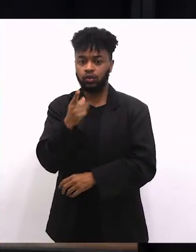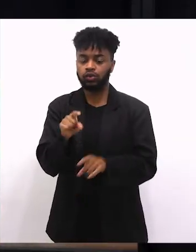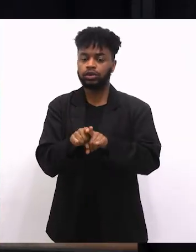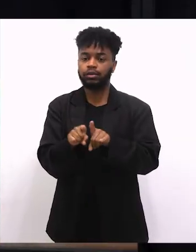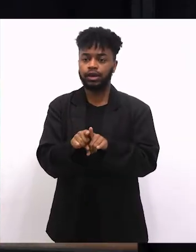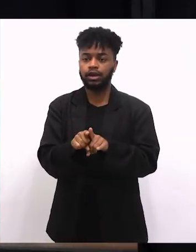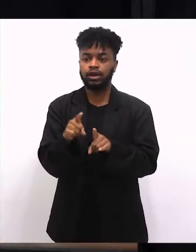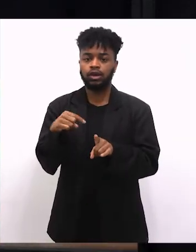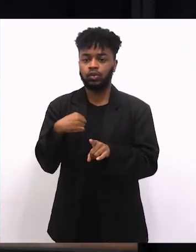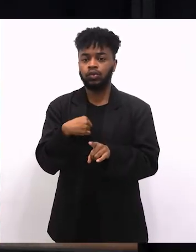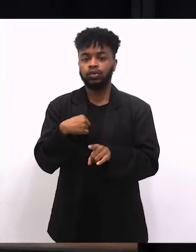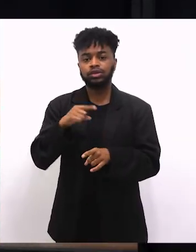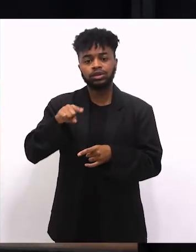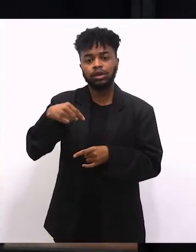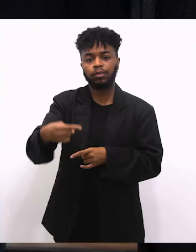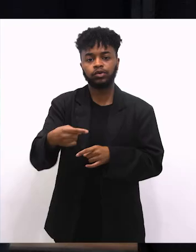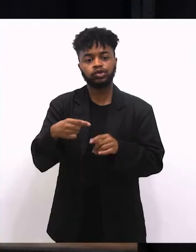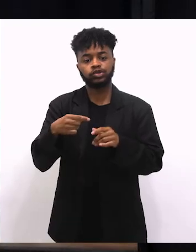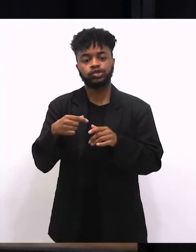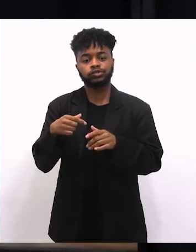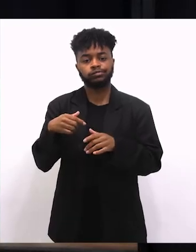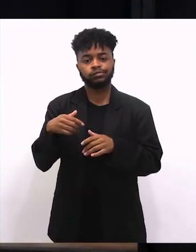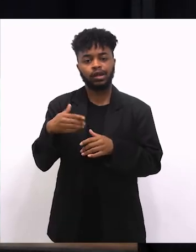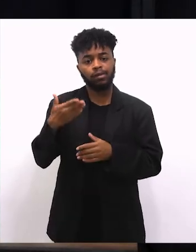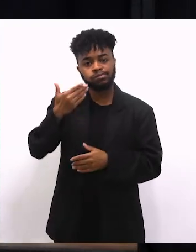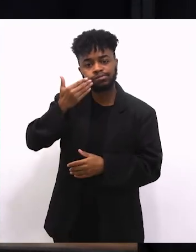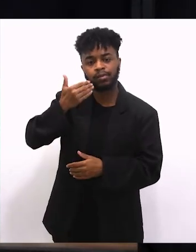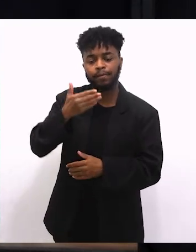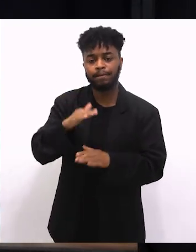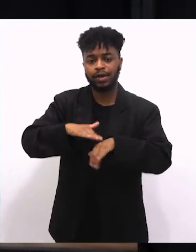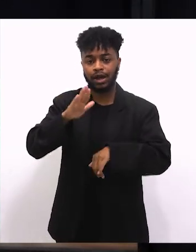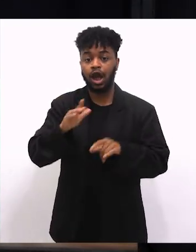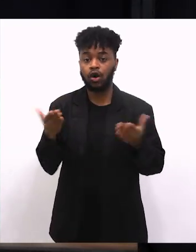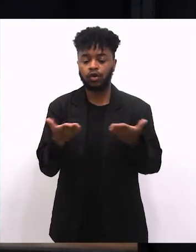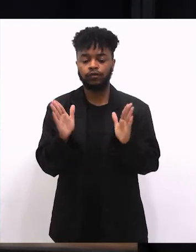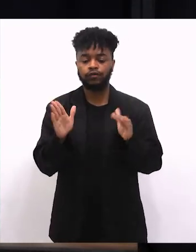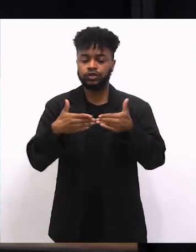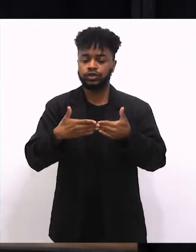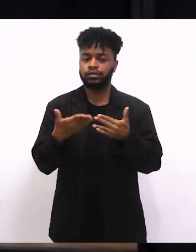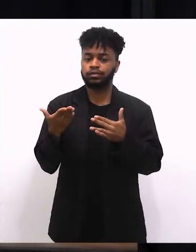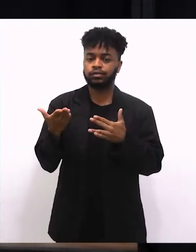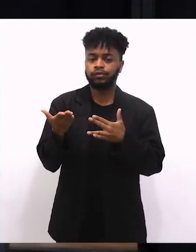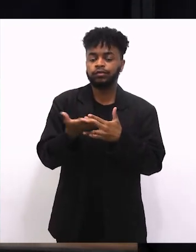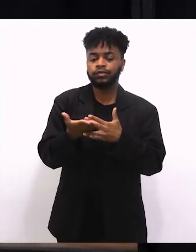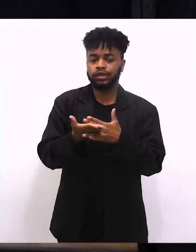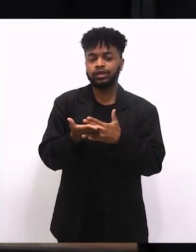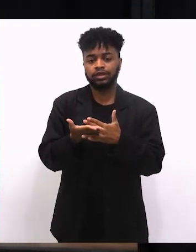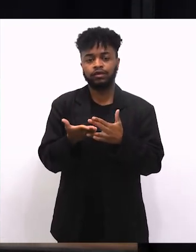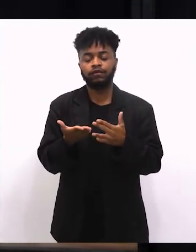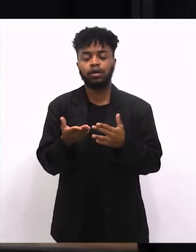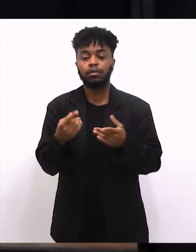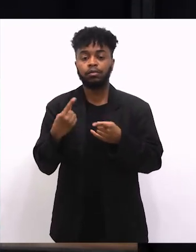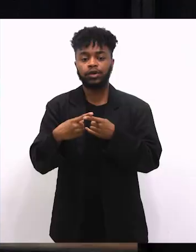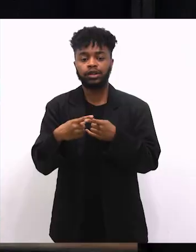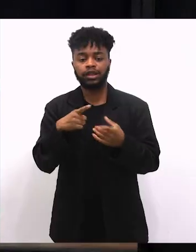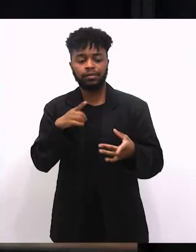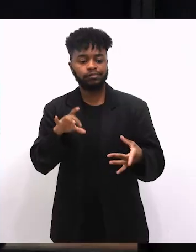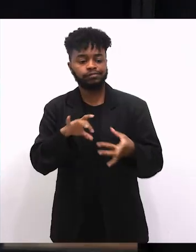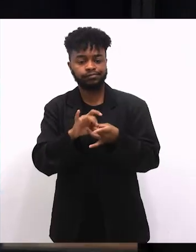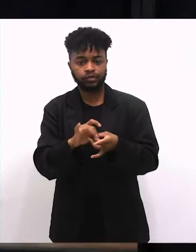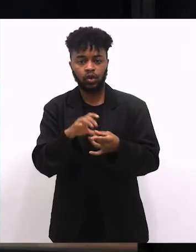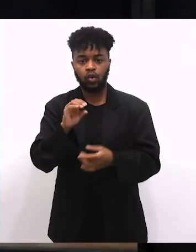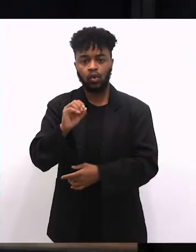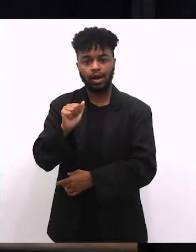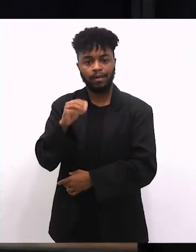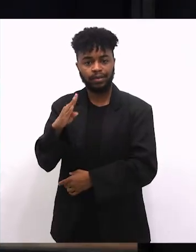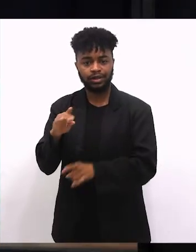depois eu quero explorar um pouquinho mais. Mas estamos fechando aqui o primeiro bloco do nosso programa Rio Sem Fronteiras, uma parceria da Ordem